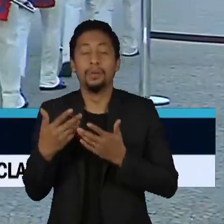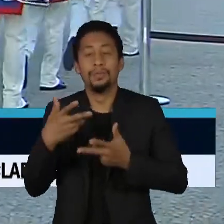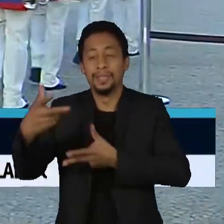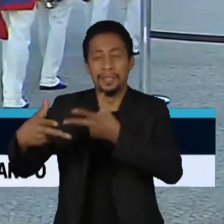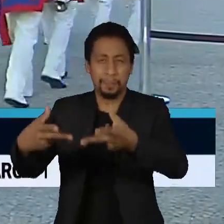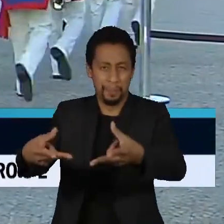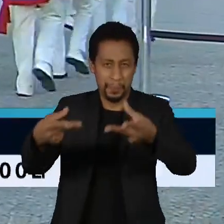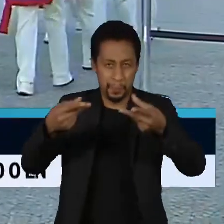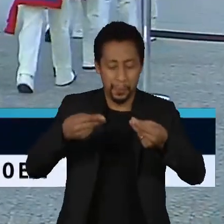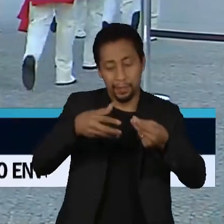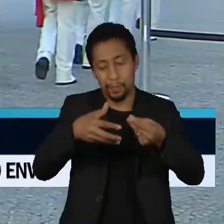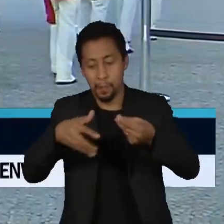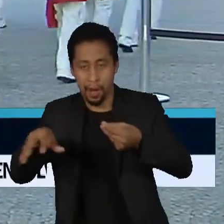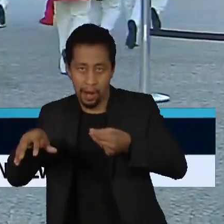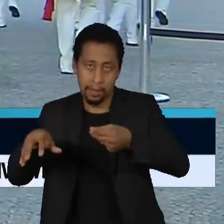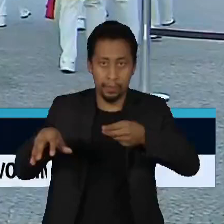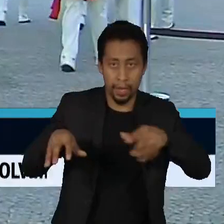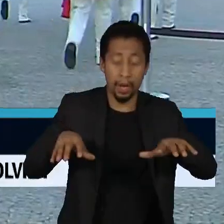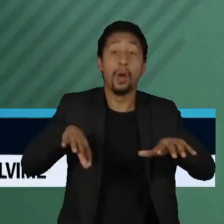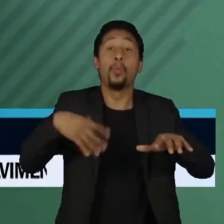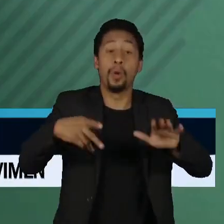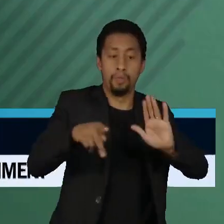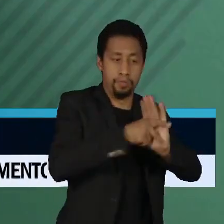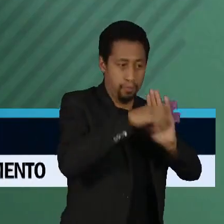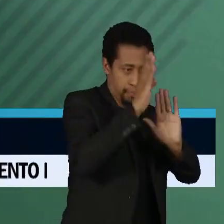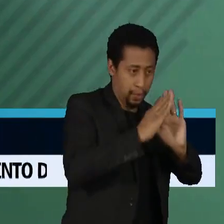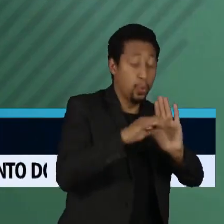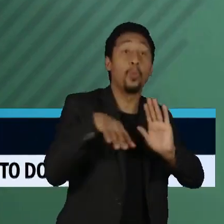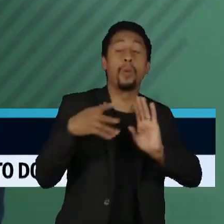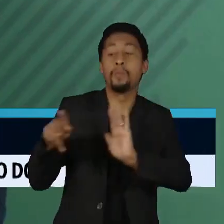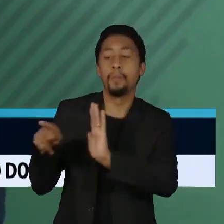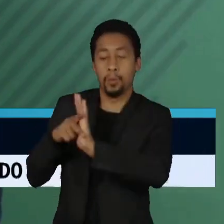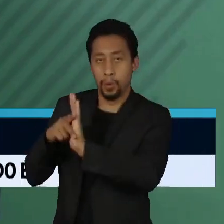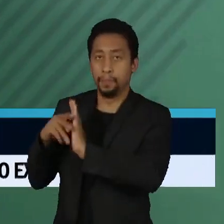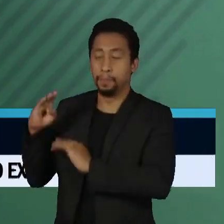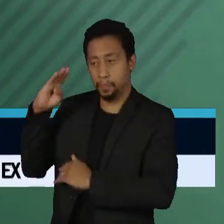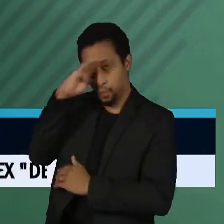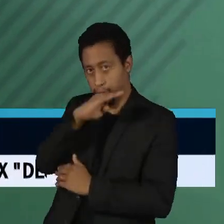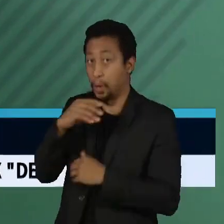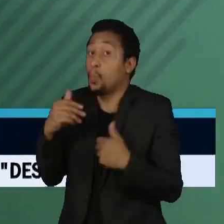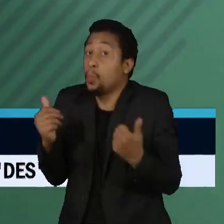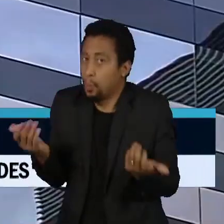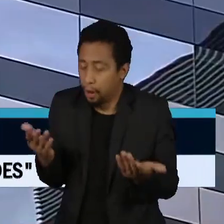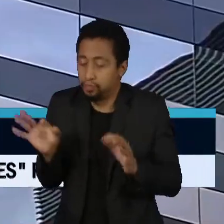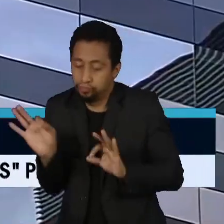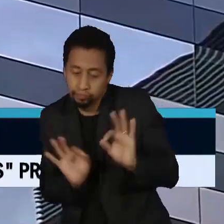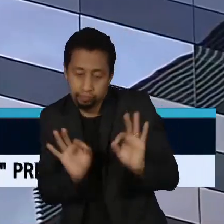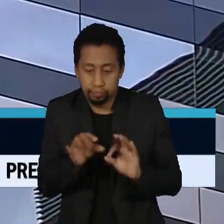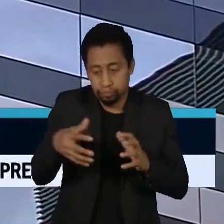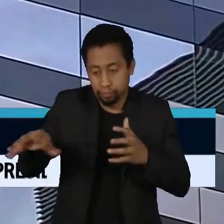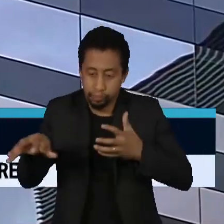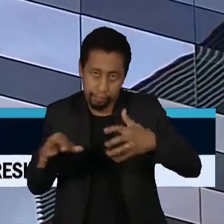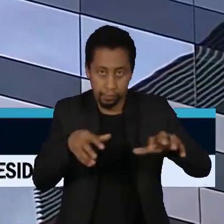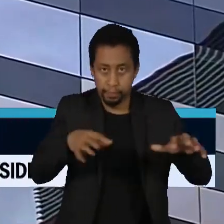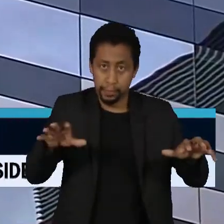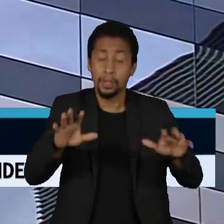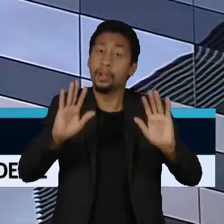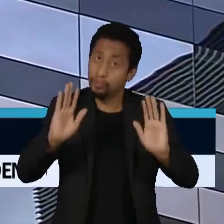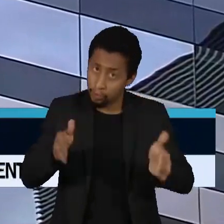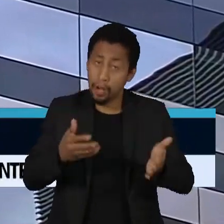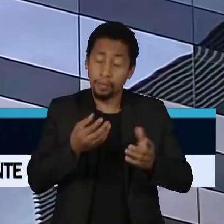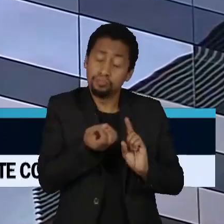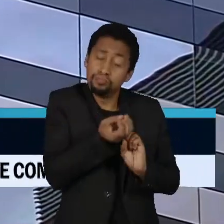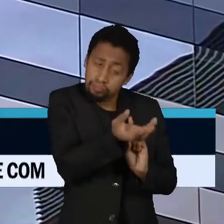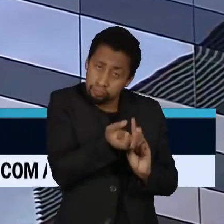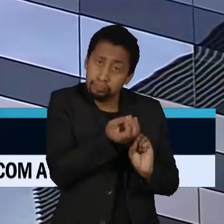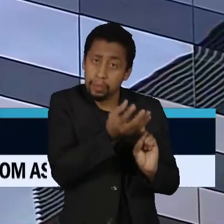ao acervo oficial da Presidência da República e quais poderiam ficar com Jair Bolsonaro. Ele já havia prestado